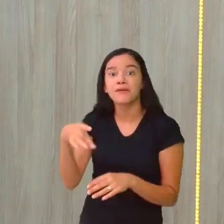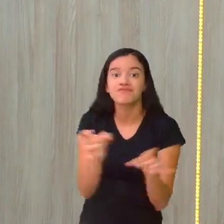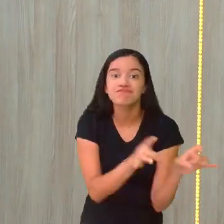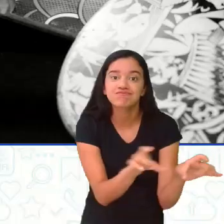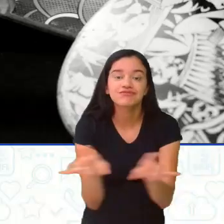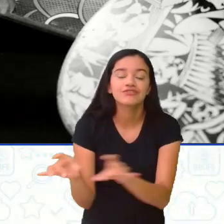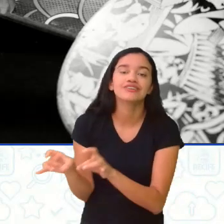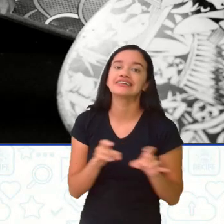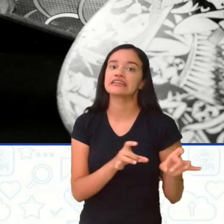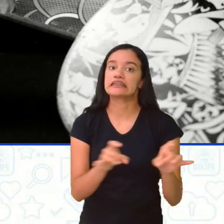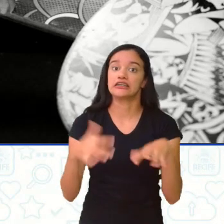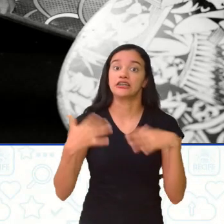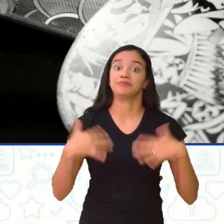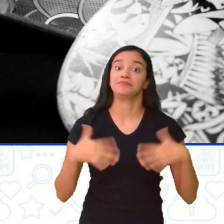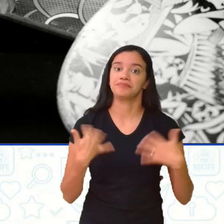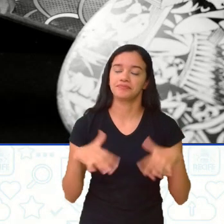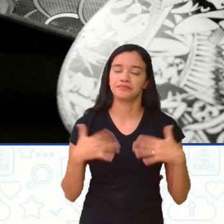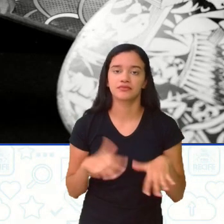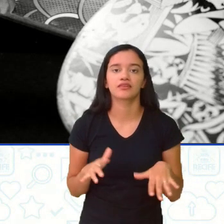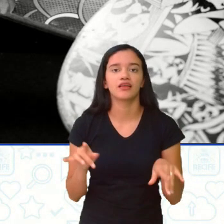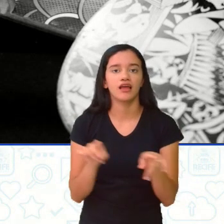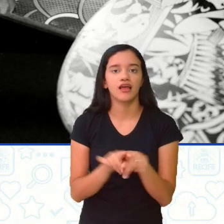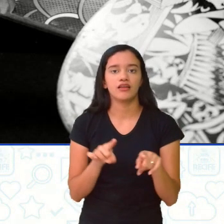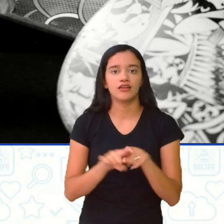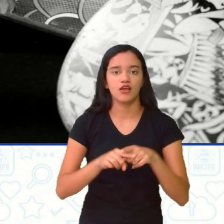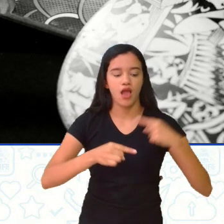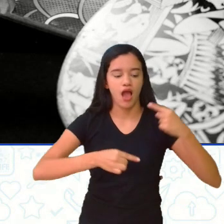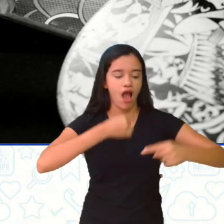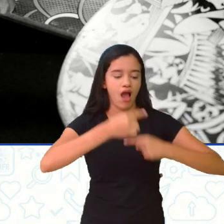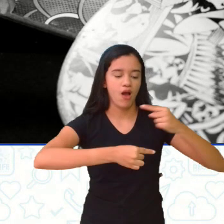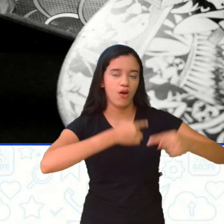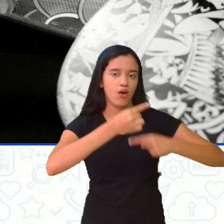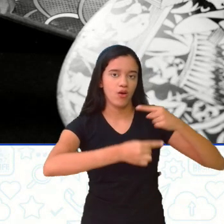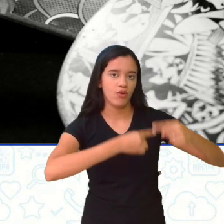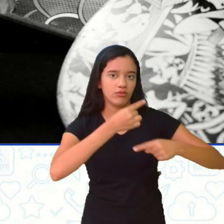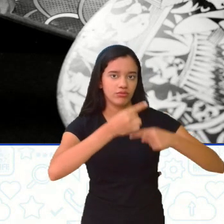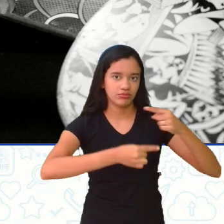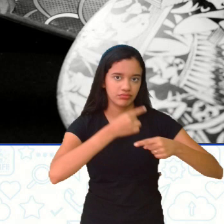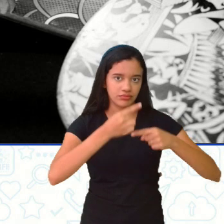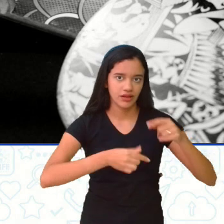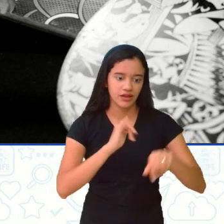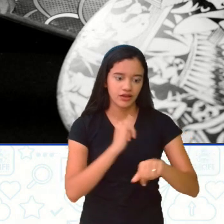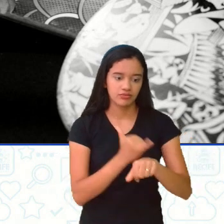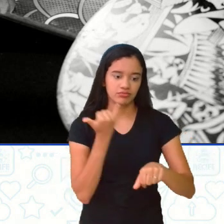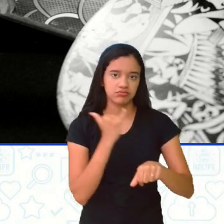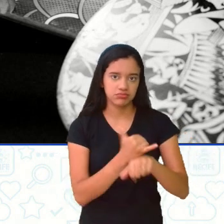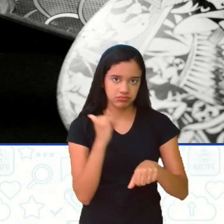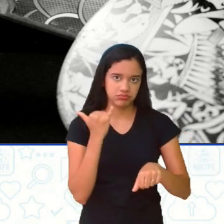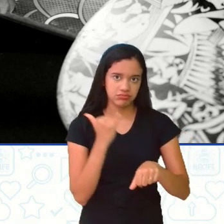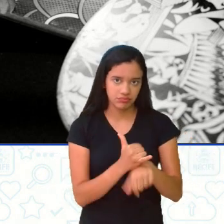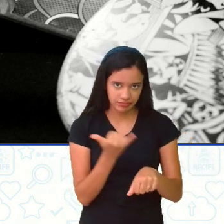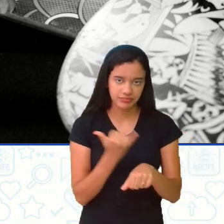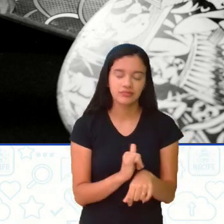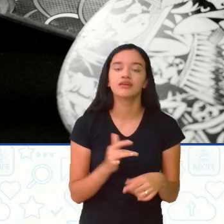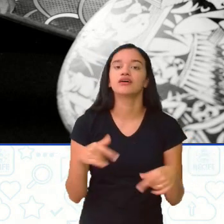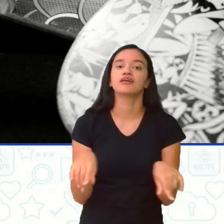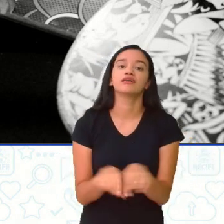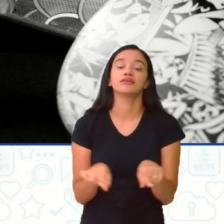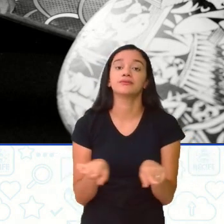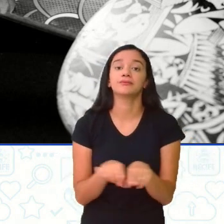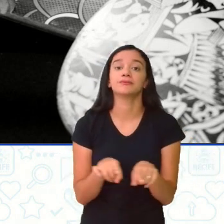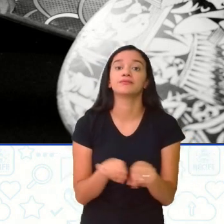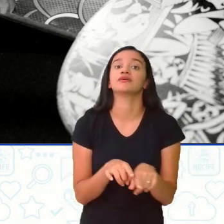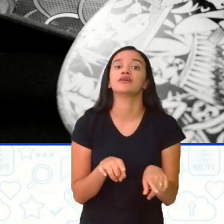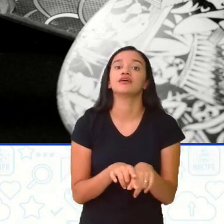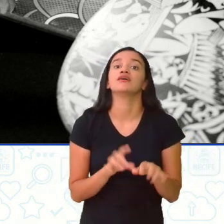rodas eram de ferro. Não tinha também essa tecnologia toda, né? Como essas rodas eram de ferro, elas escorregavam